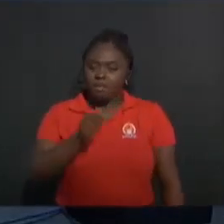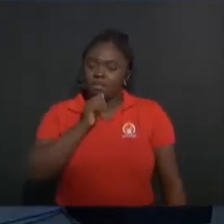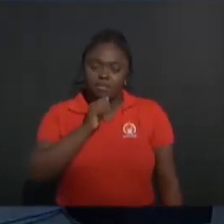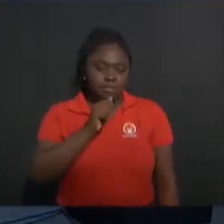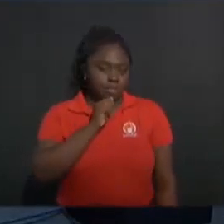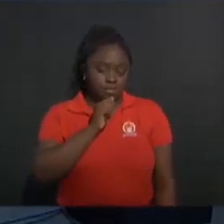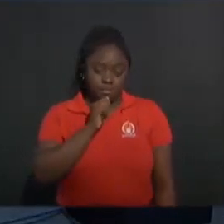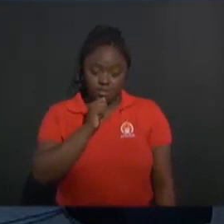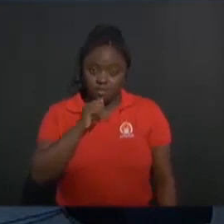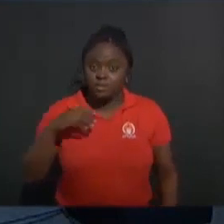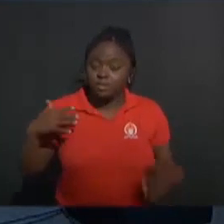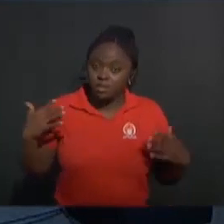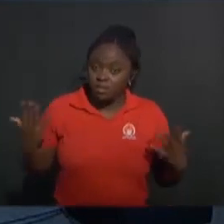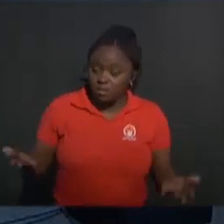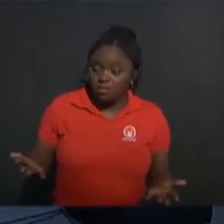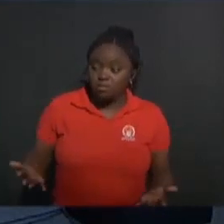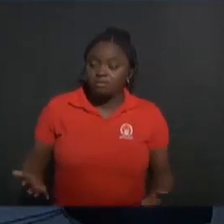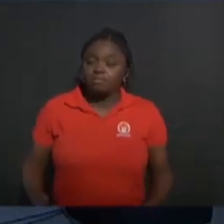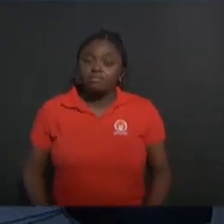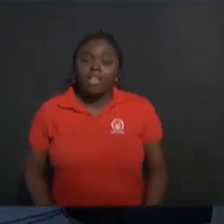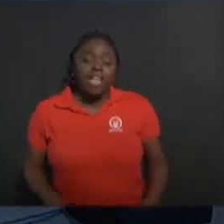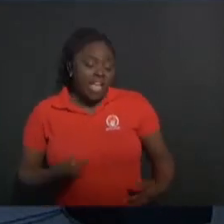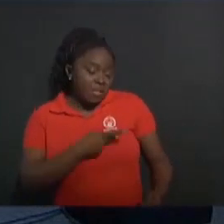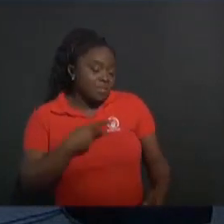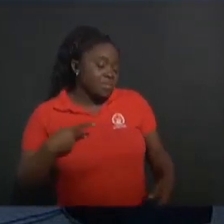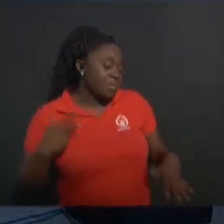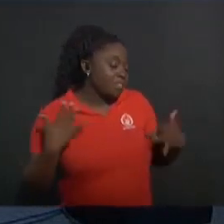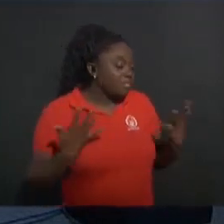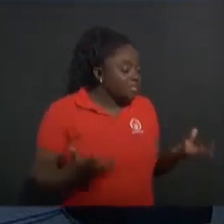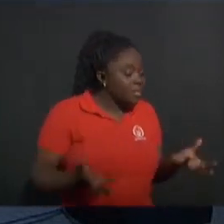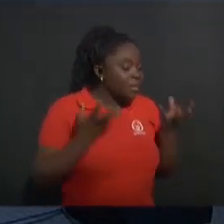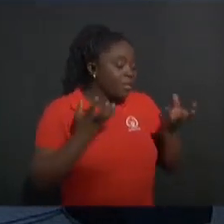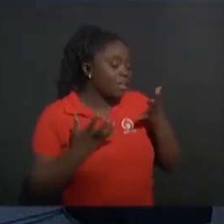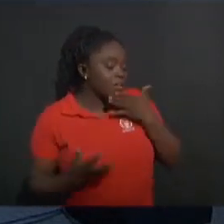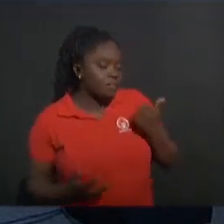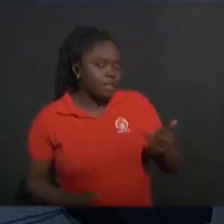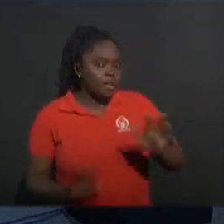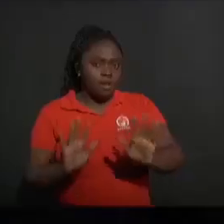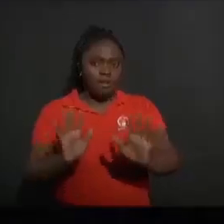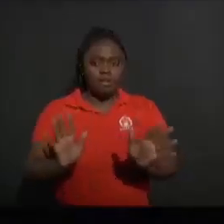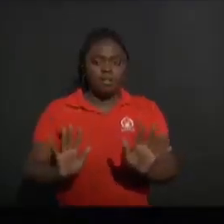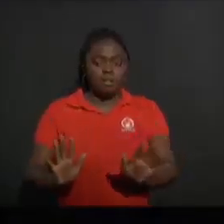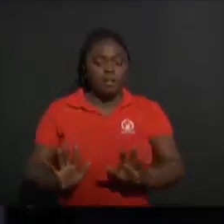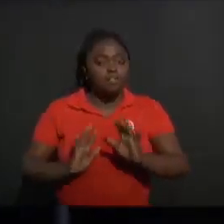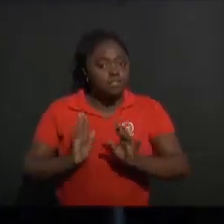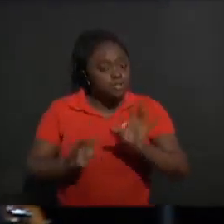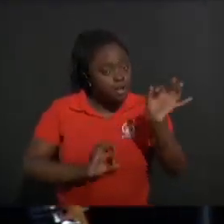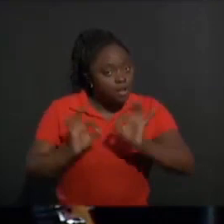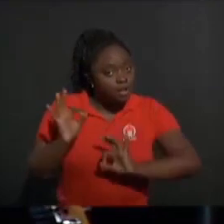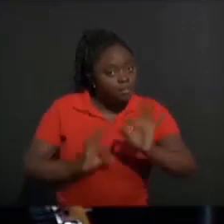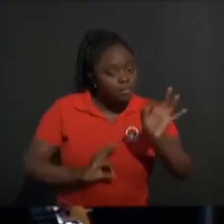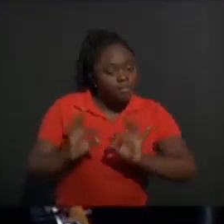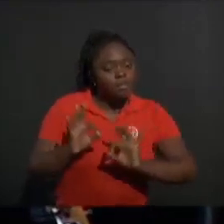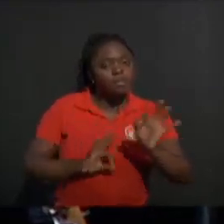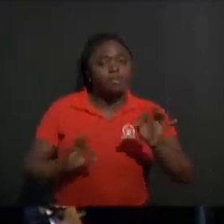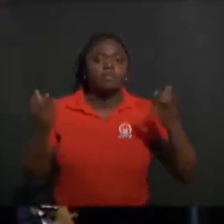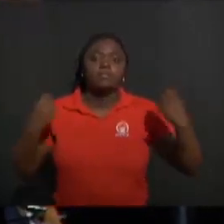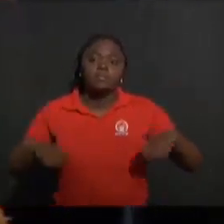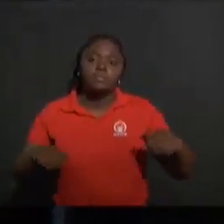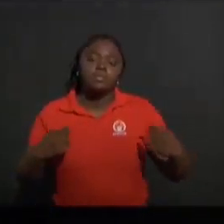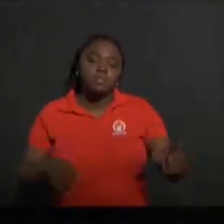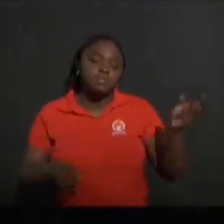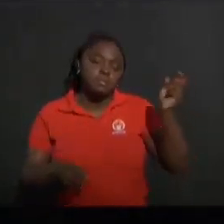Então vamos ficar? Ai, pastor, então, eu estou querendo melhorar. Não, não, não. Para preparar para a volta dele, é uma coisa que você tem que fazer